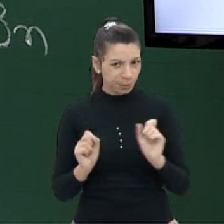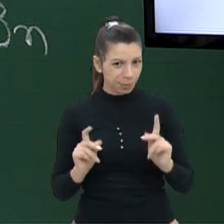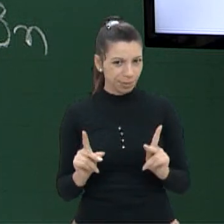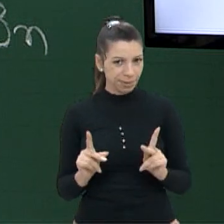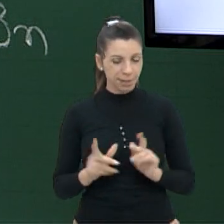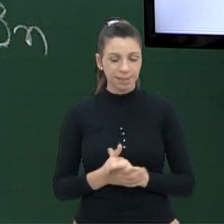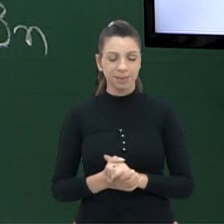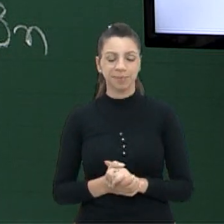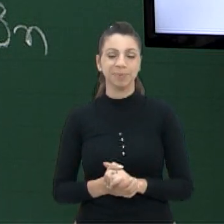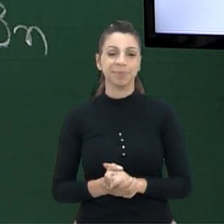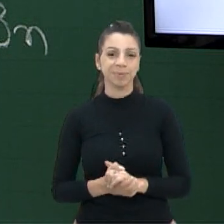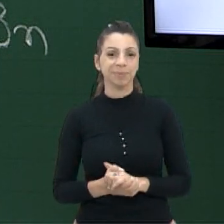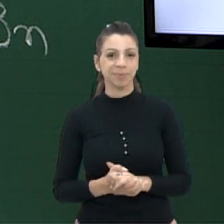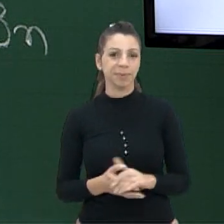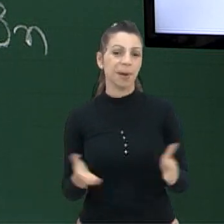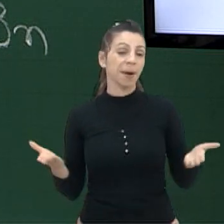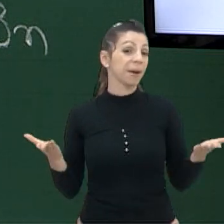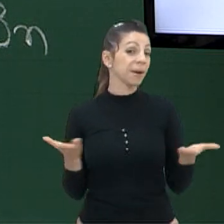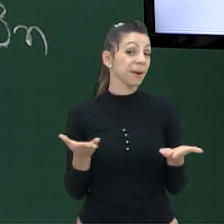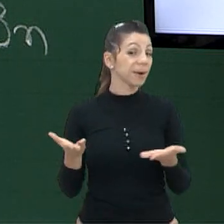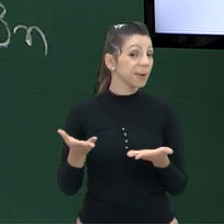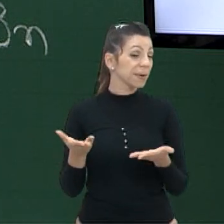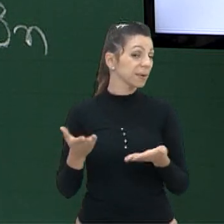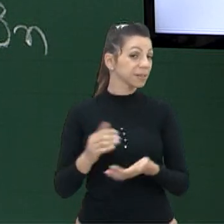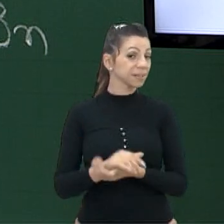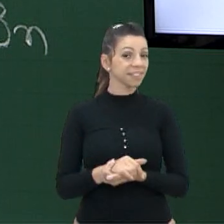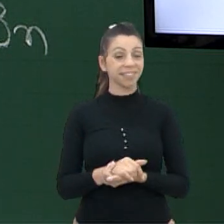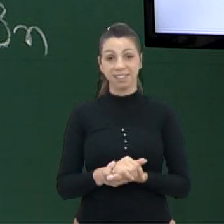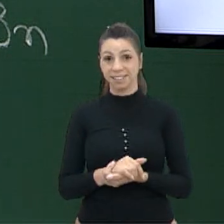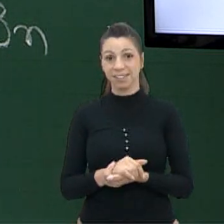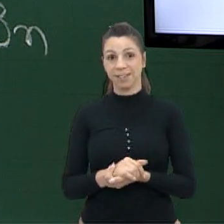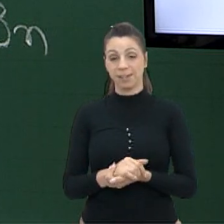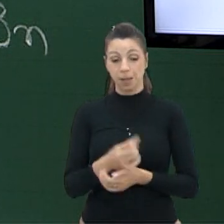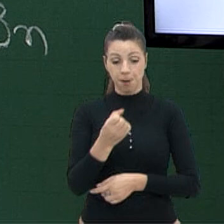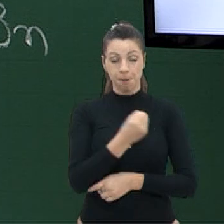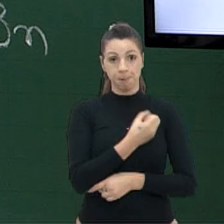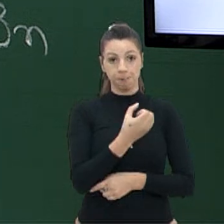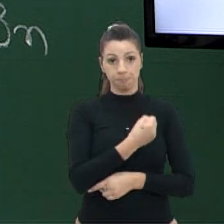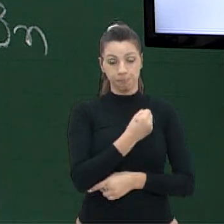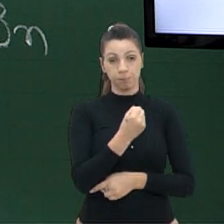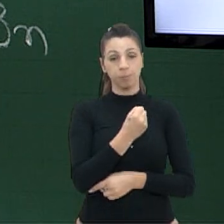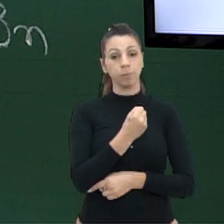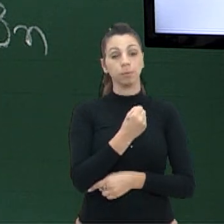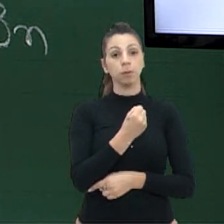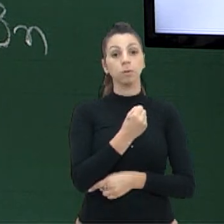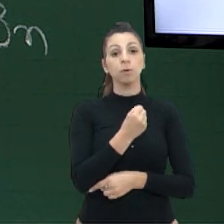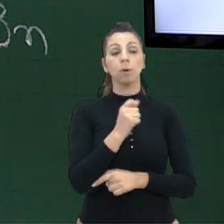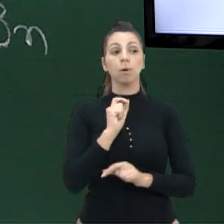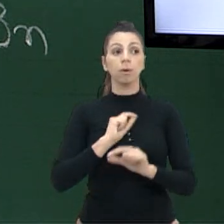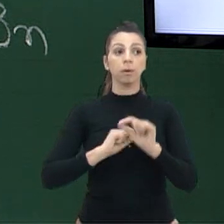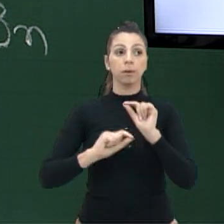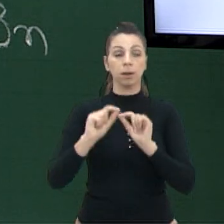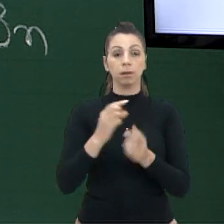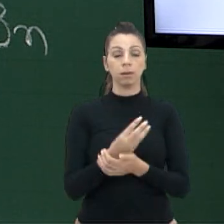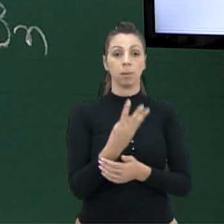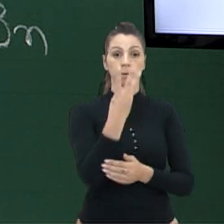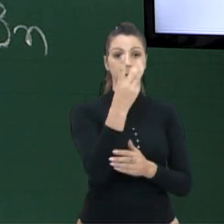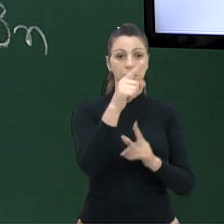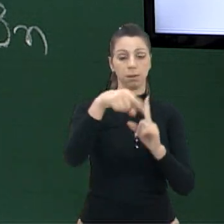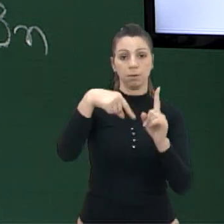Certo? E agora? É só você operar com os números e repetir a parte literal. 3 mais 7 é